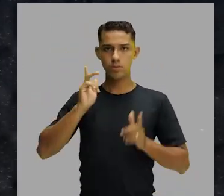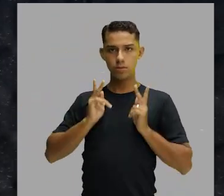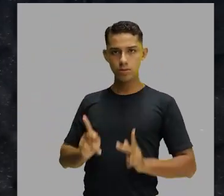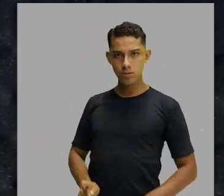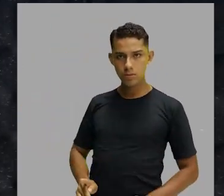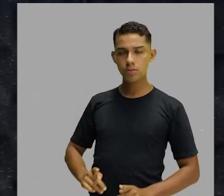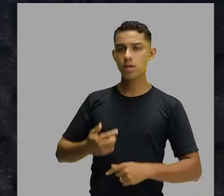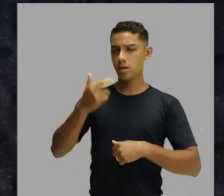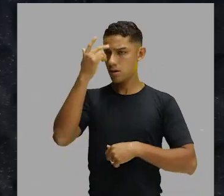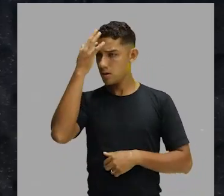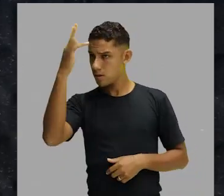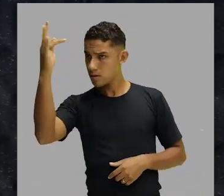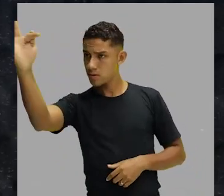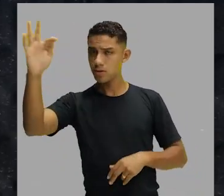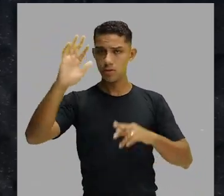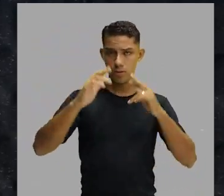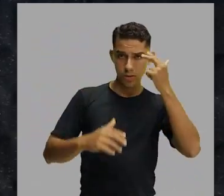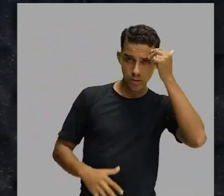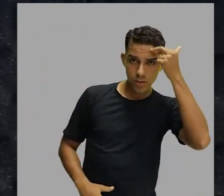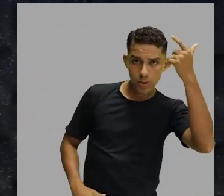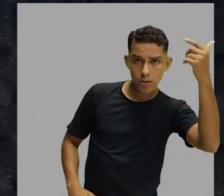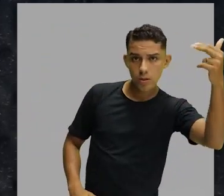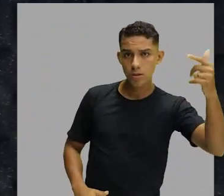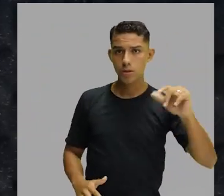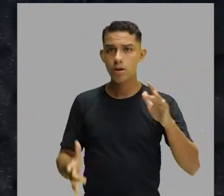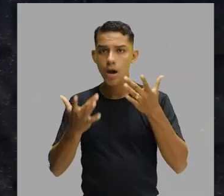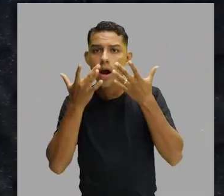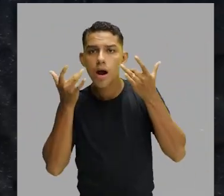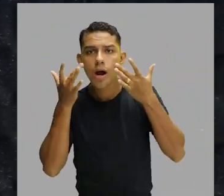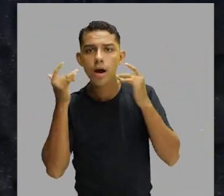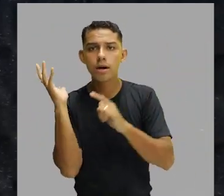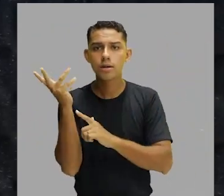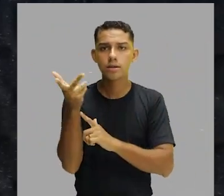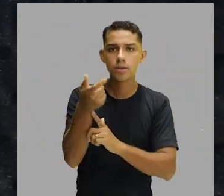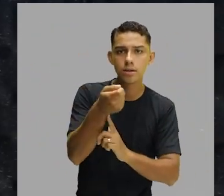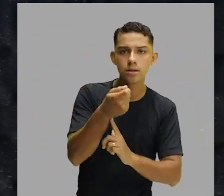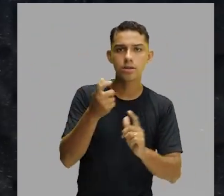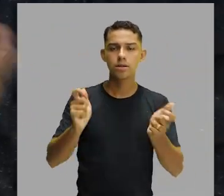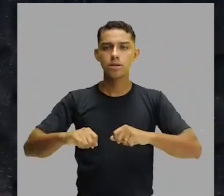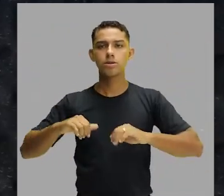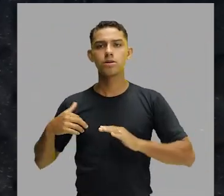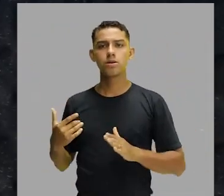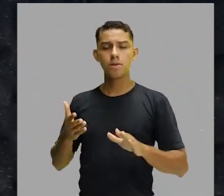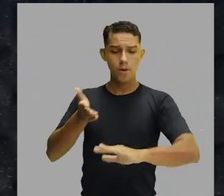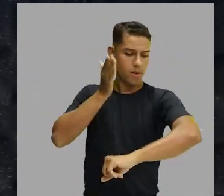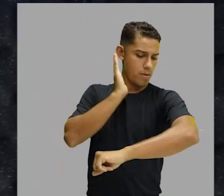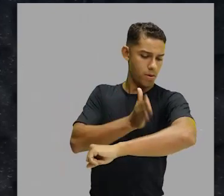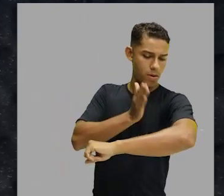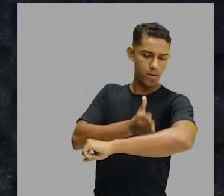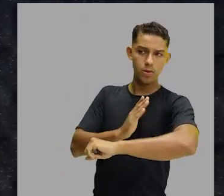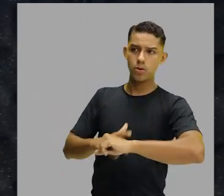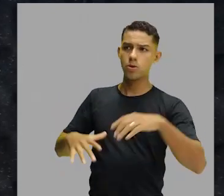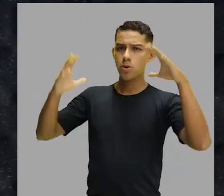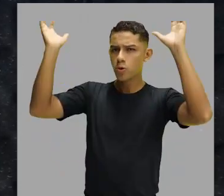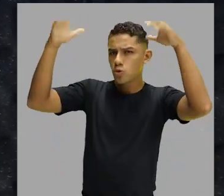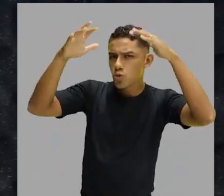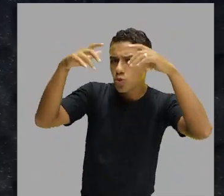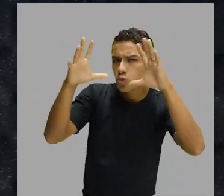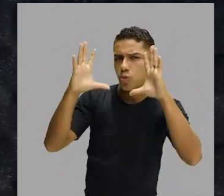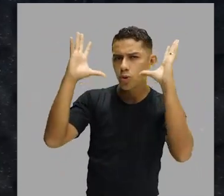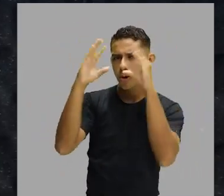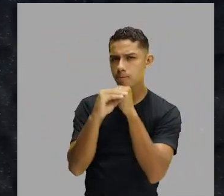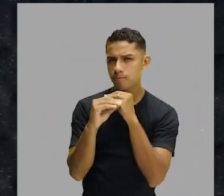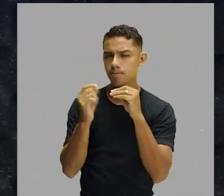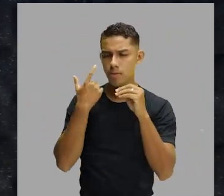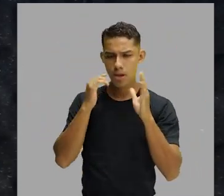história, arte. Por quê? Porque o homem renasce. Eu estou saindo da idade das trevas, estou avançando para o